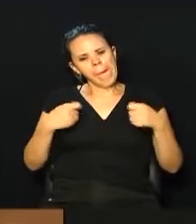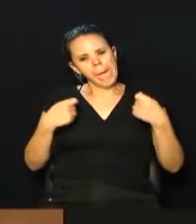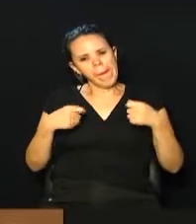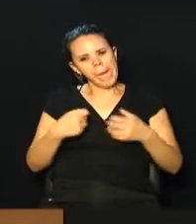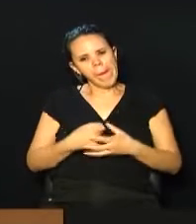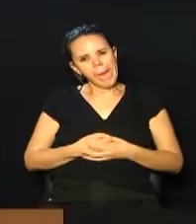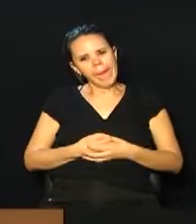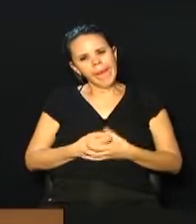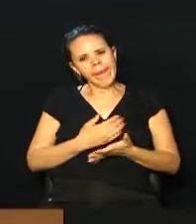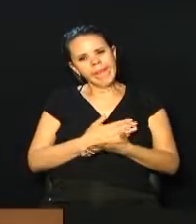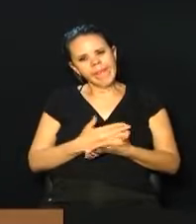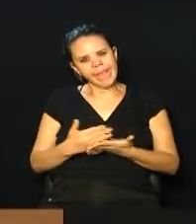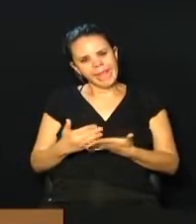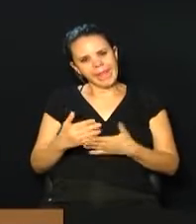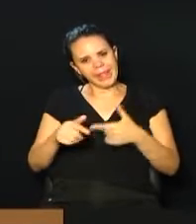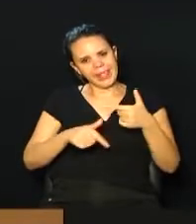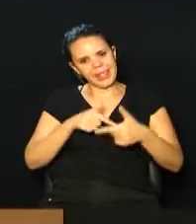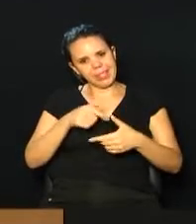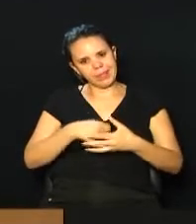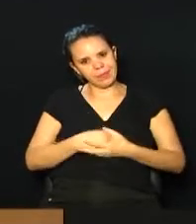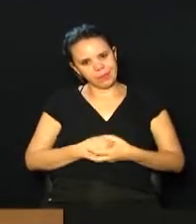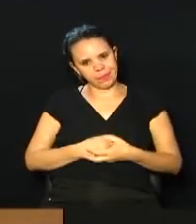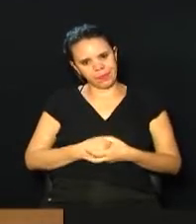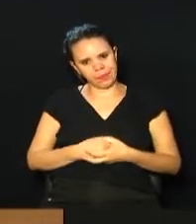precisam começar a trabalhar